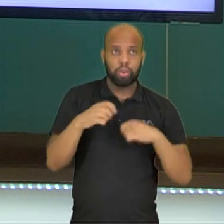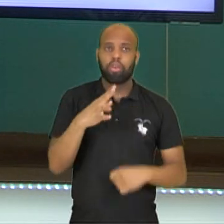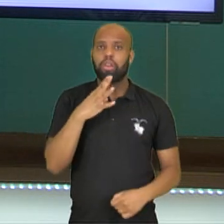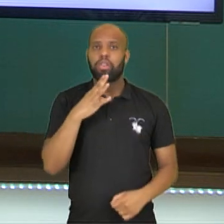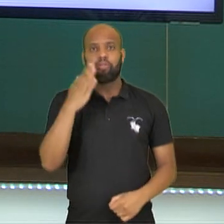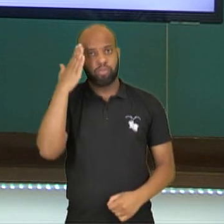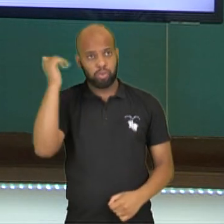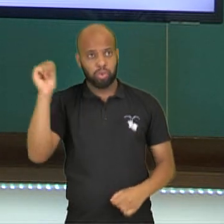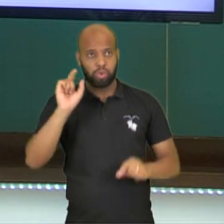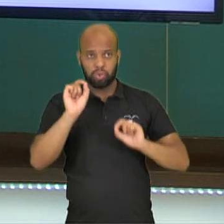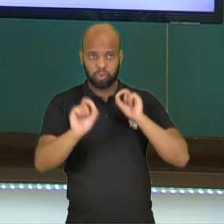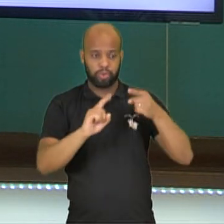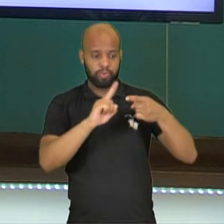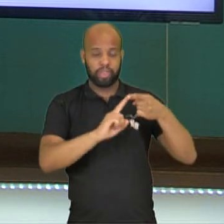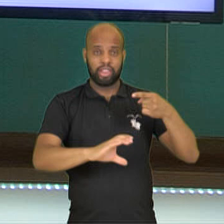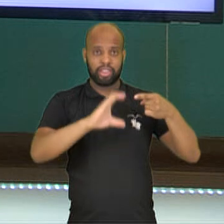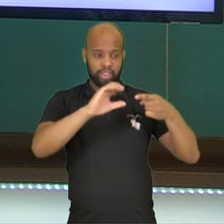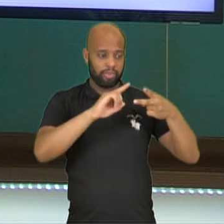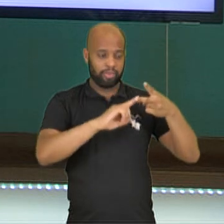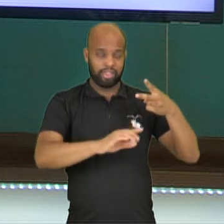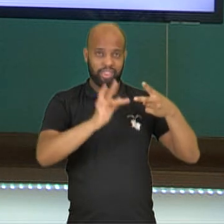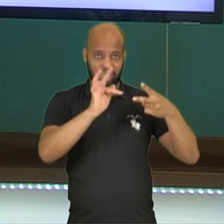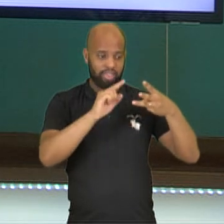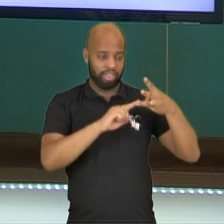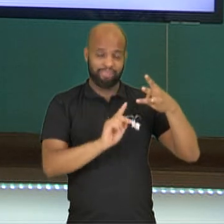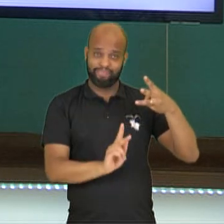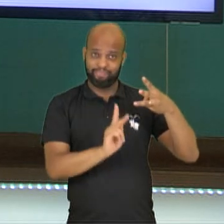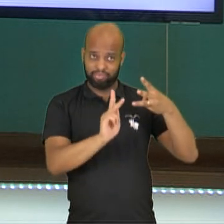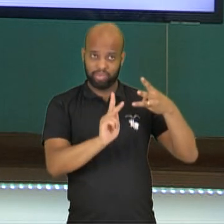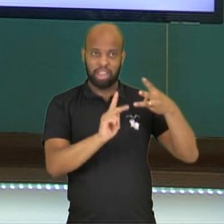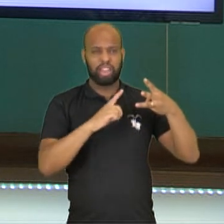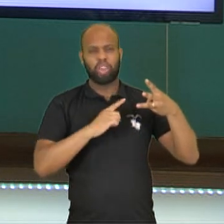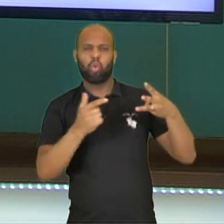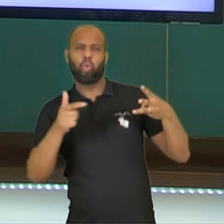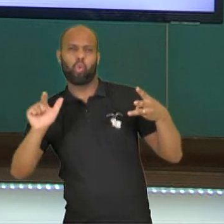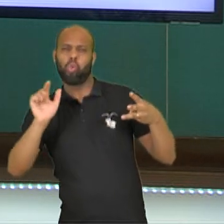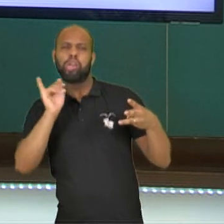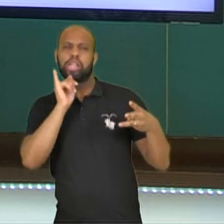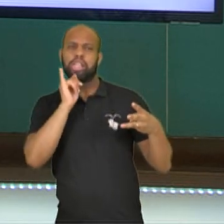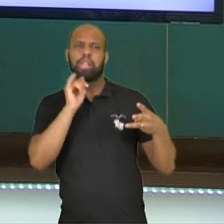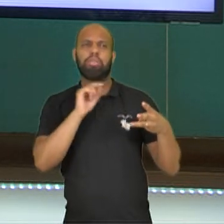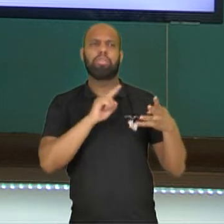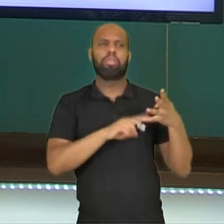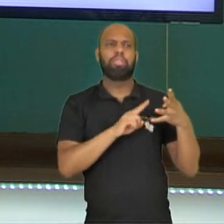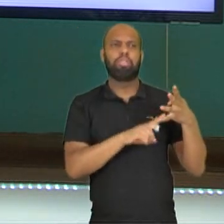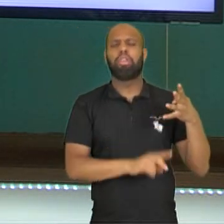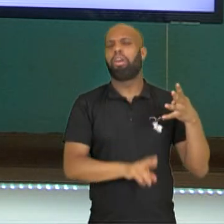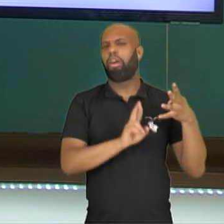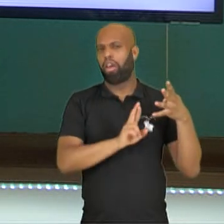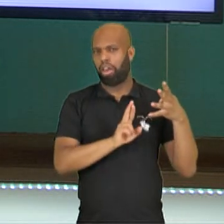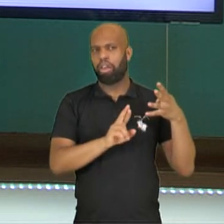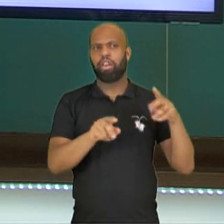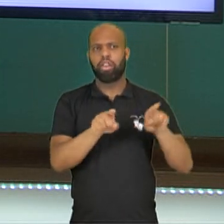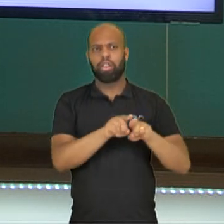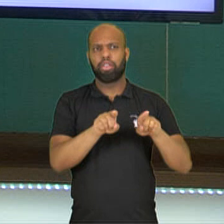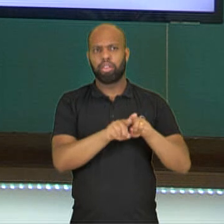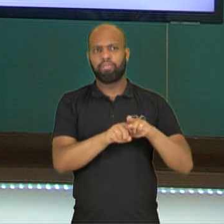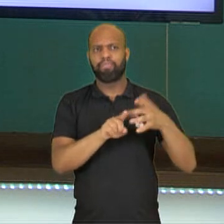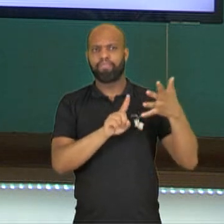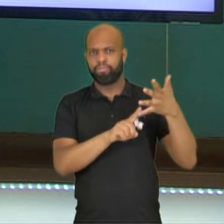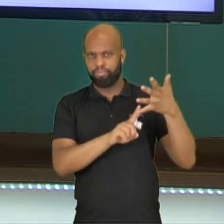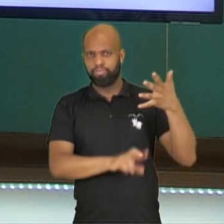são a Celsius, a Fahrenheit e o Kelvin, certo? E temos outras aí, por exemplo, a Hannig, né, e a Homer,